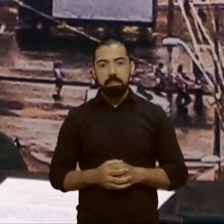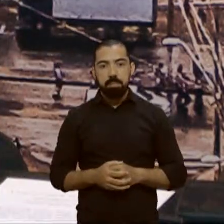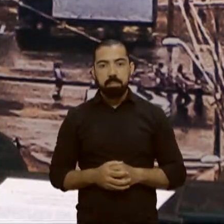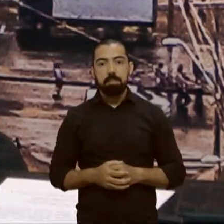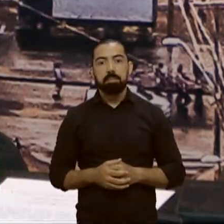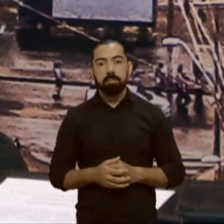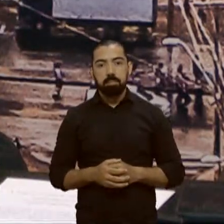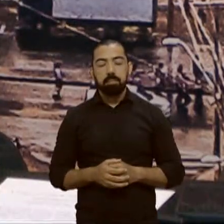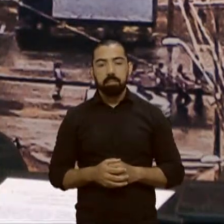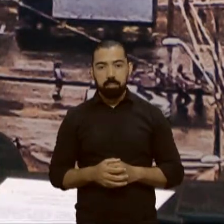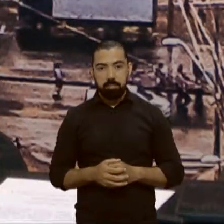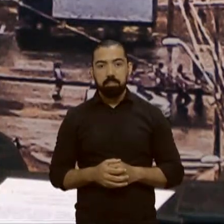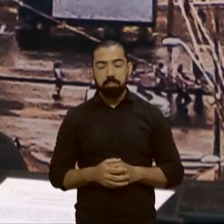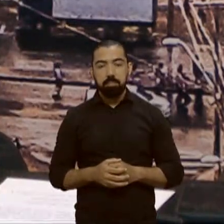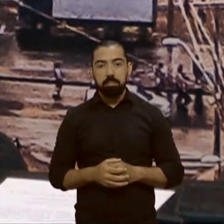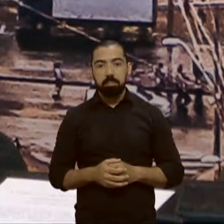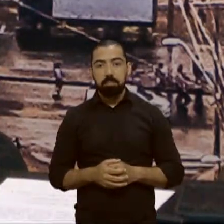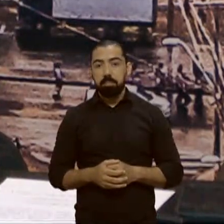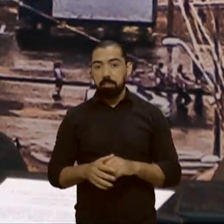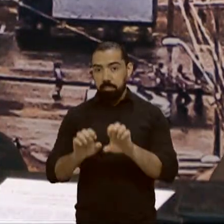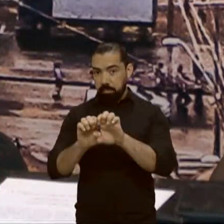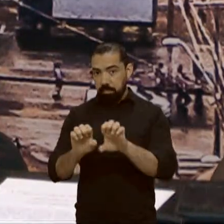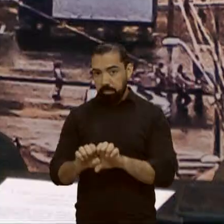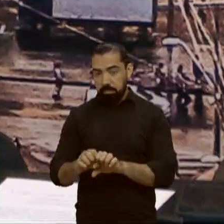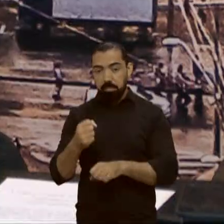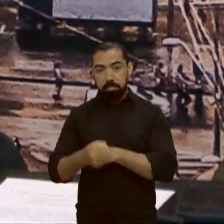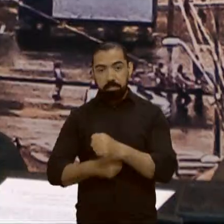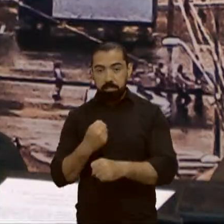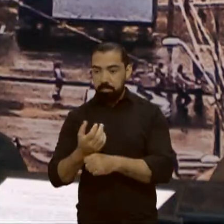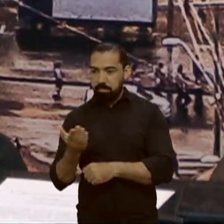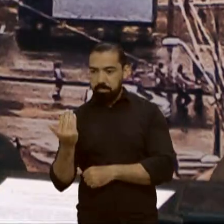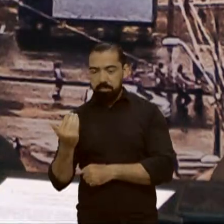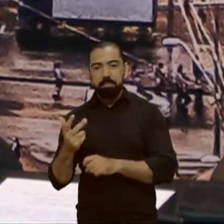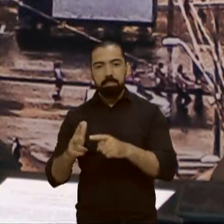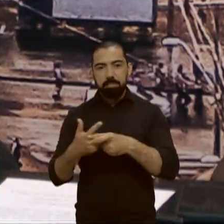E com a reestruturação que foi feita no ano passado,